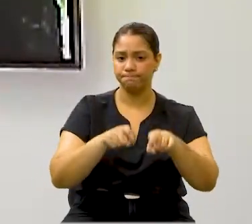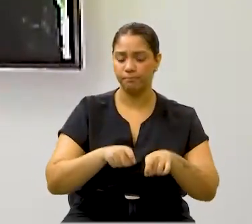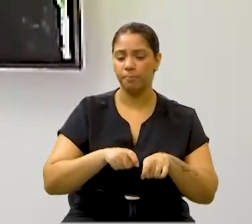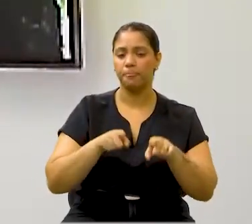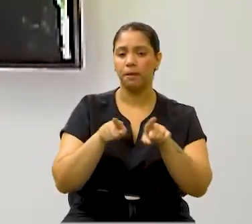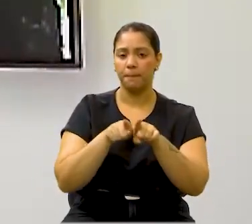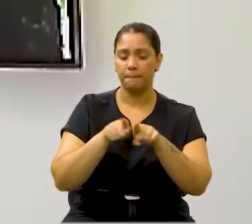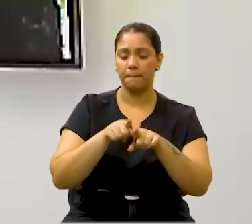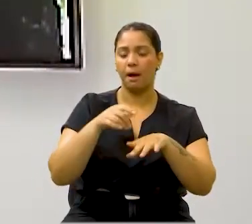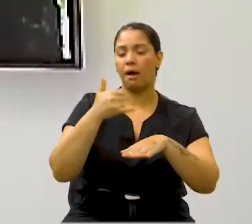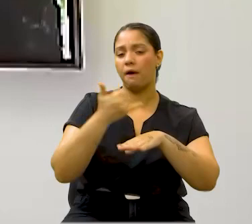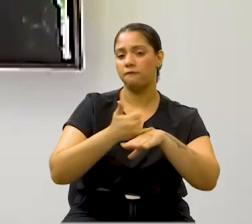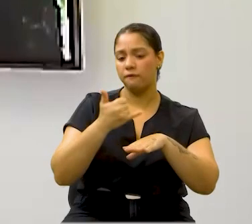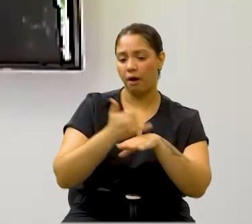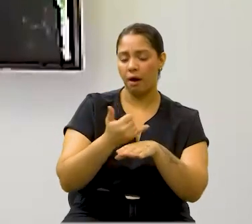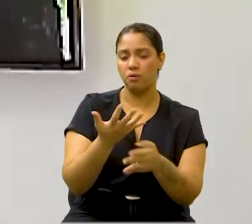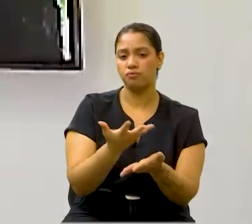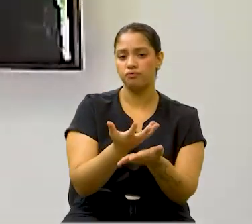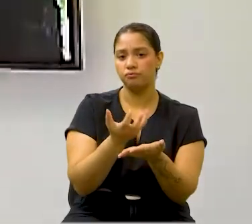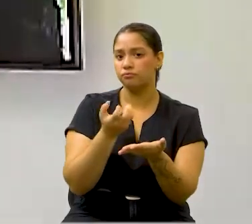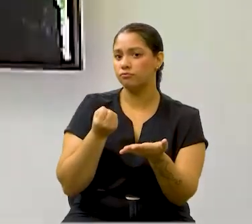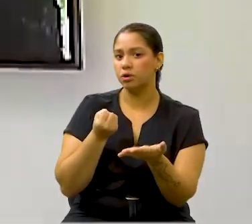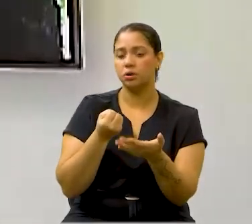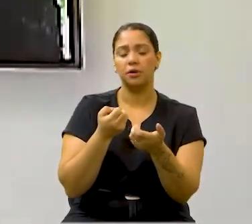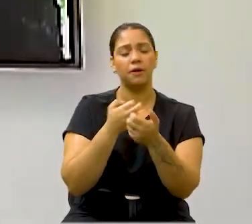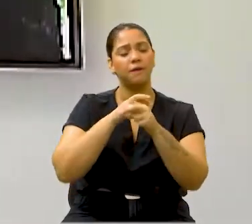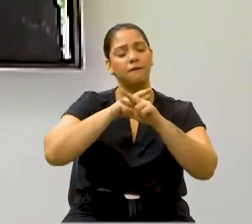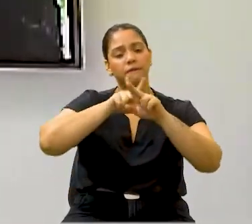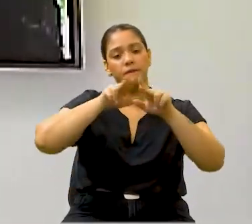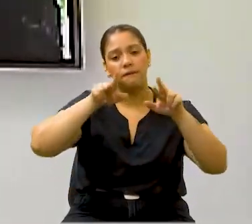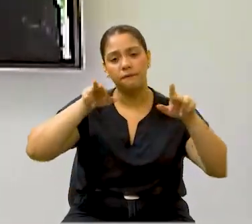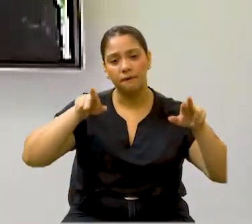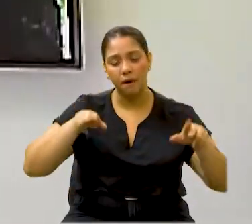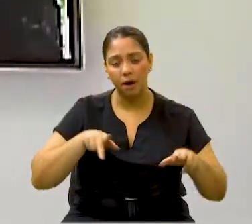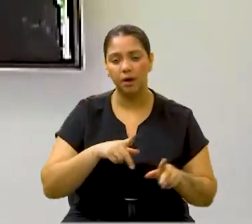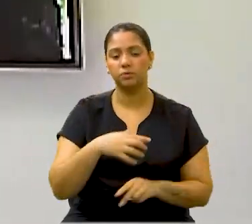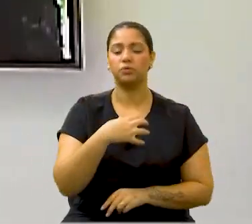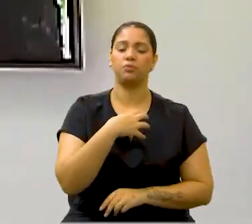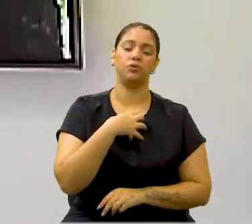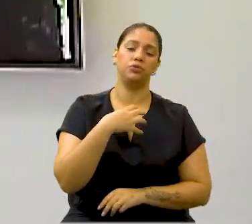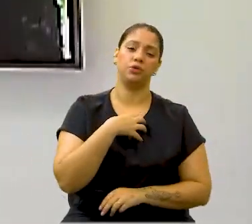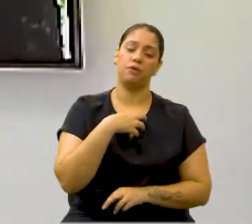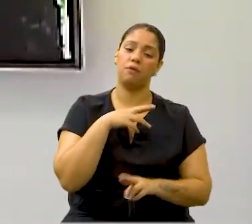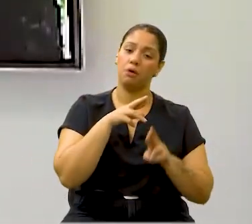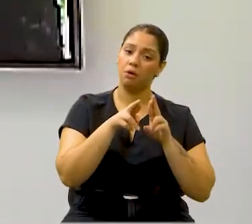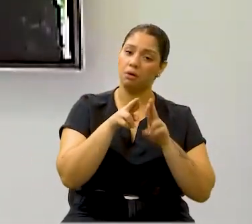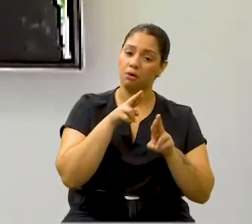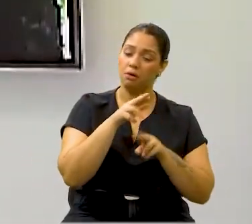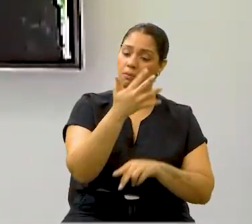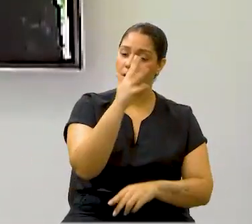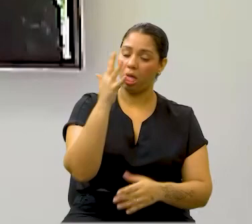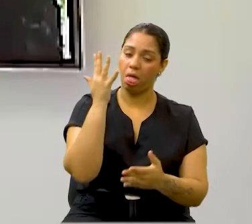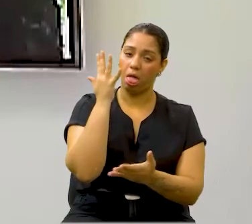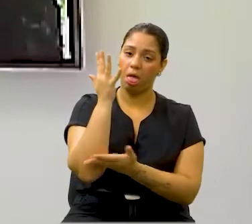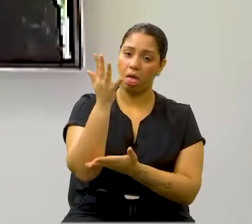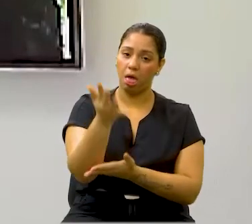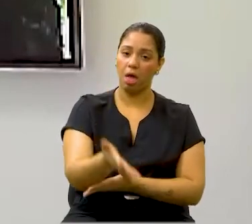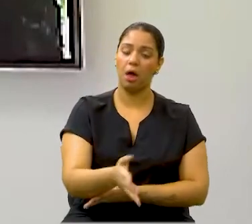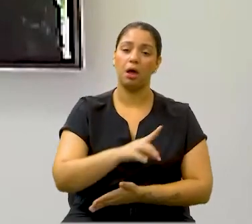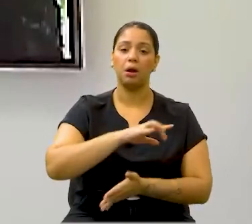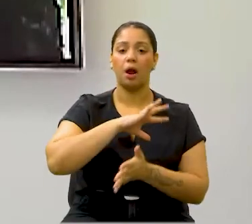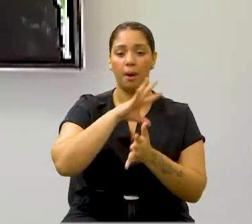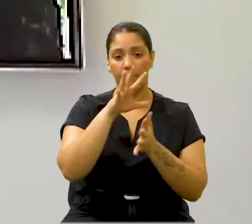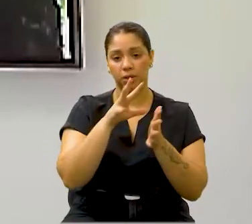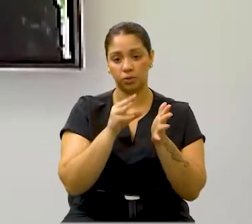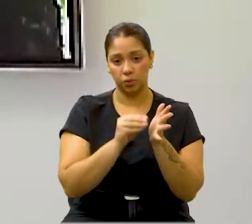extração de minérios, são vários ali os motivos que a gente tem em relação ao desmatamento